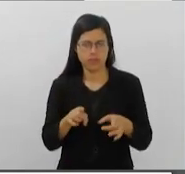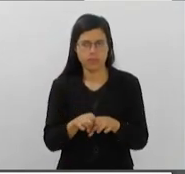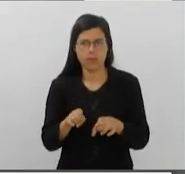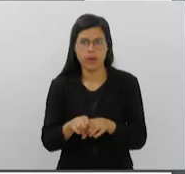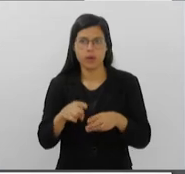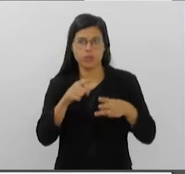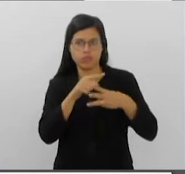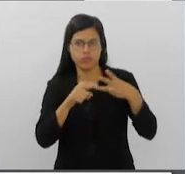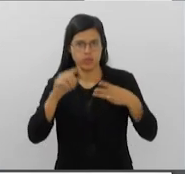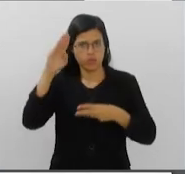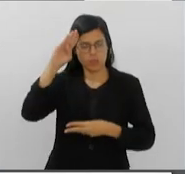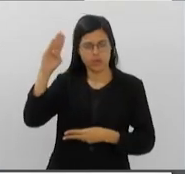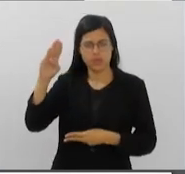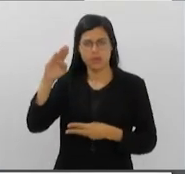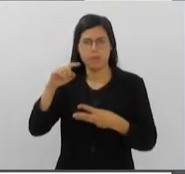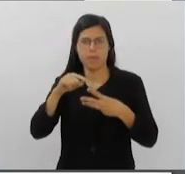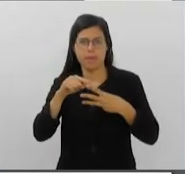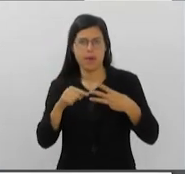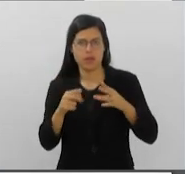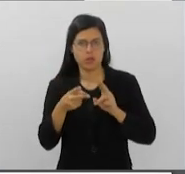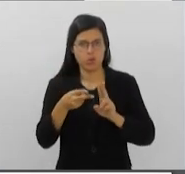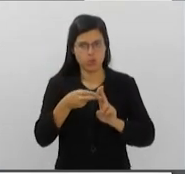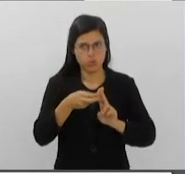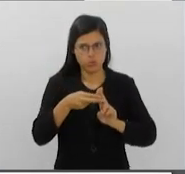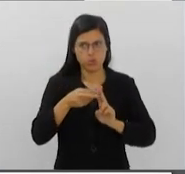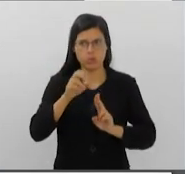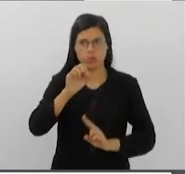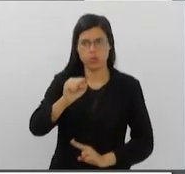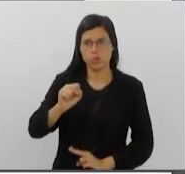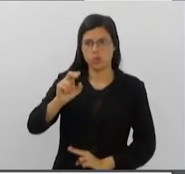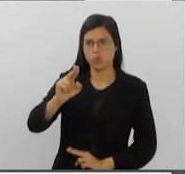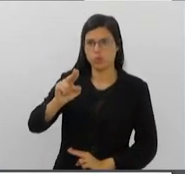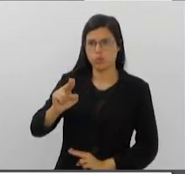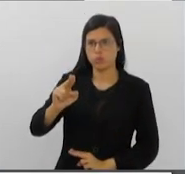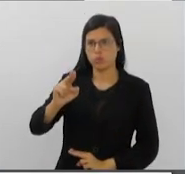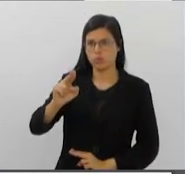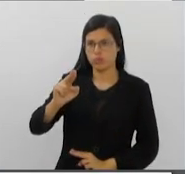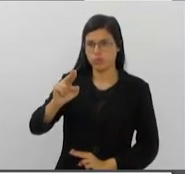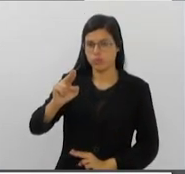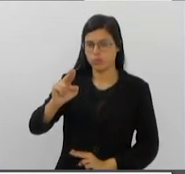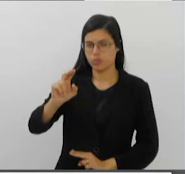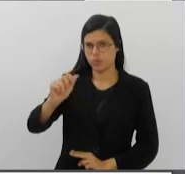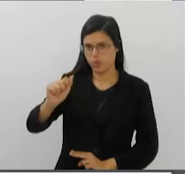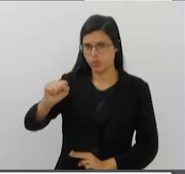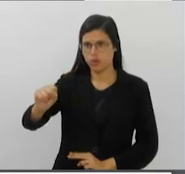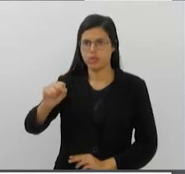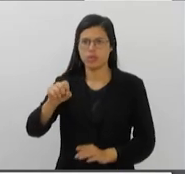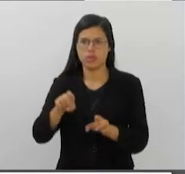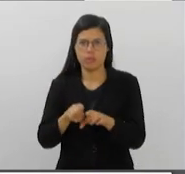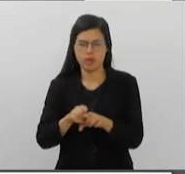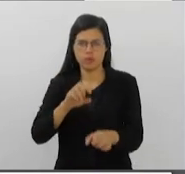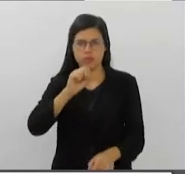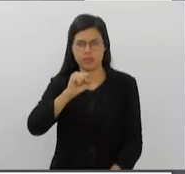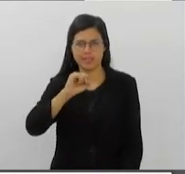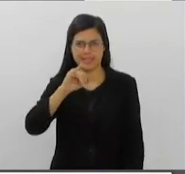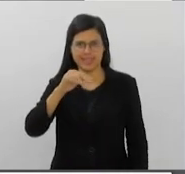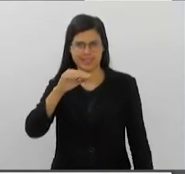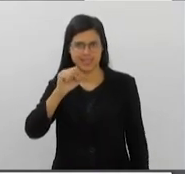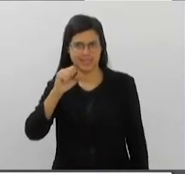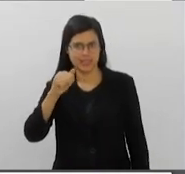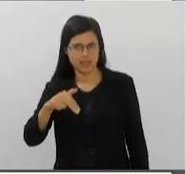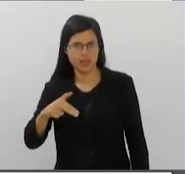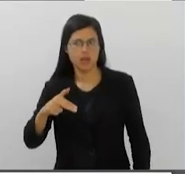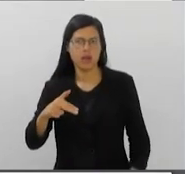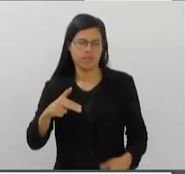população vulnerável, que é o SUS, o SUS, o SUAS e o SISAM, foram os que mais sofreram com essa PEC, né? E antes